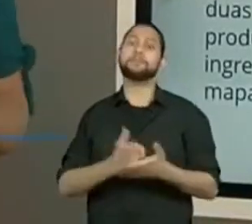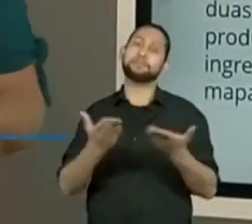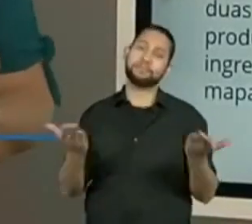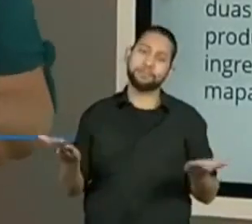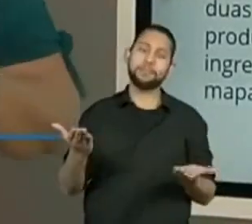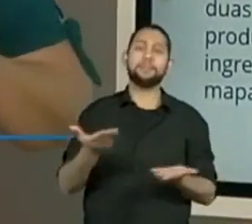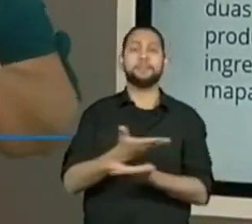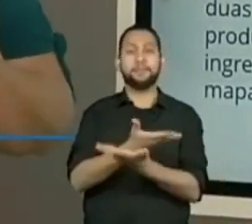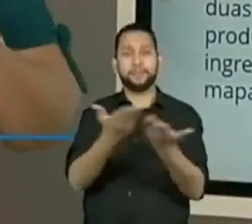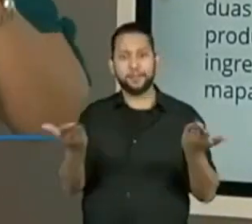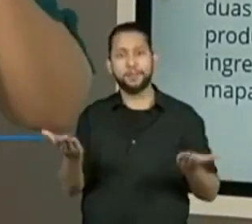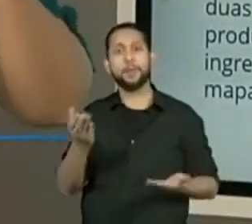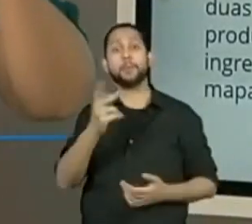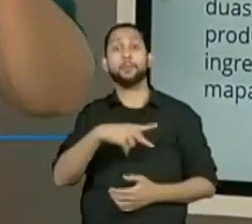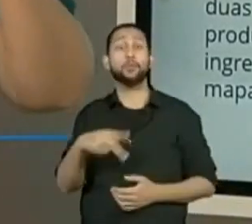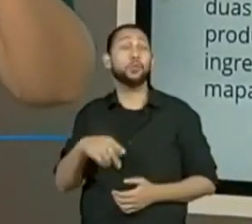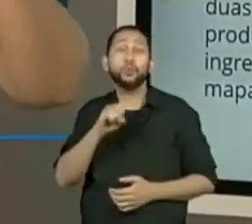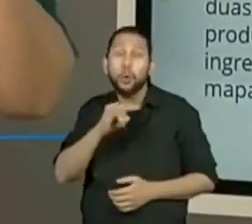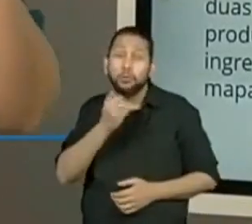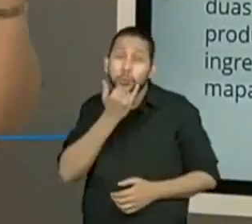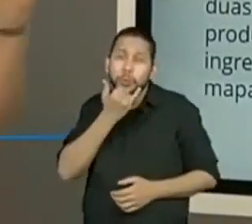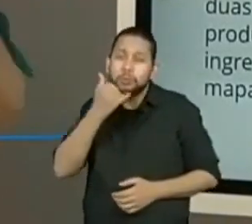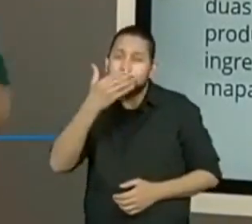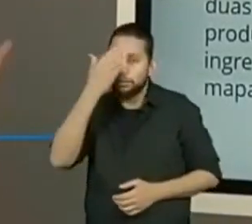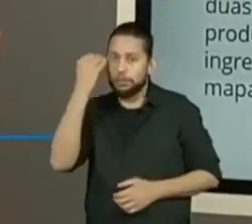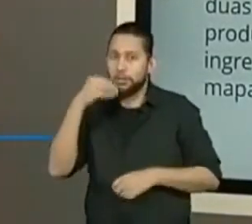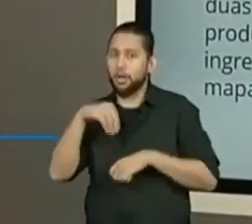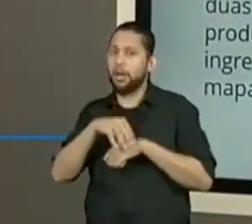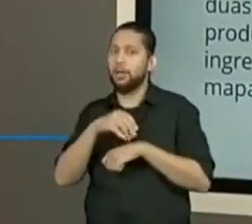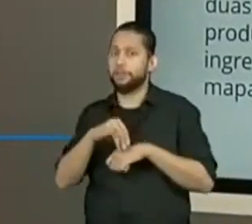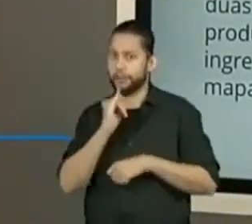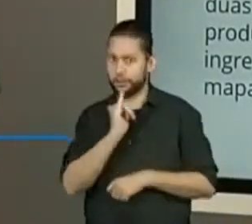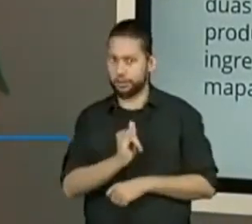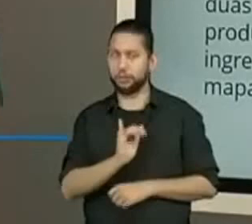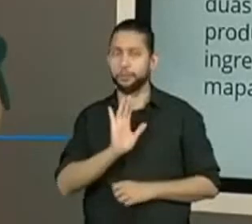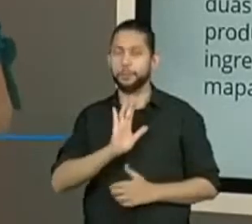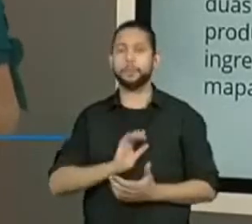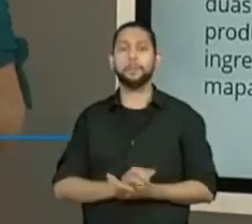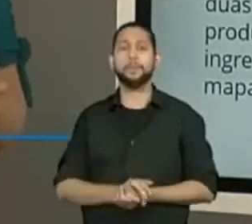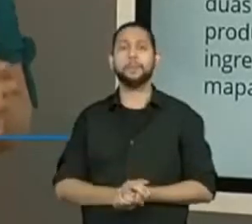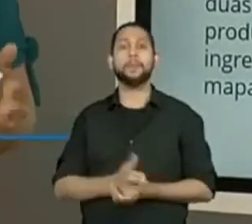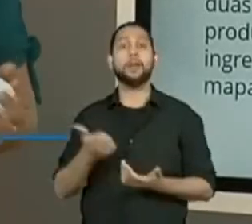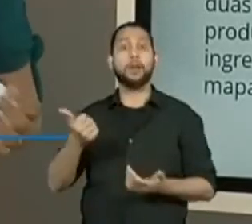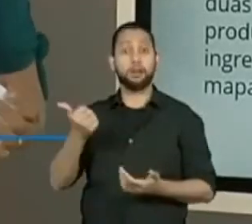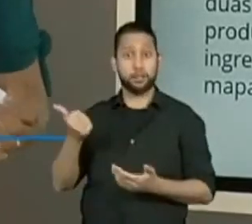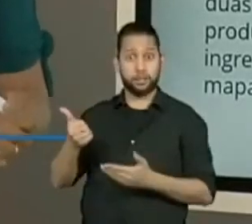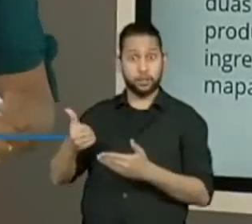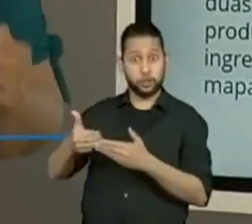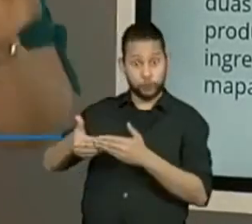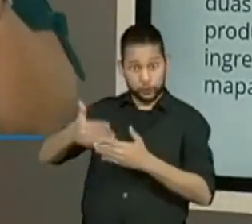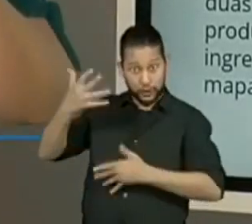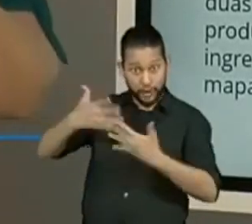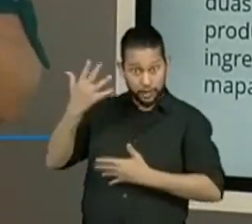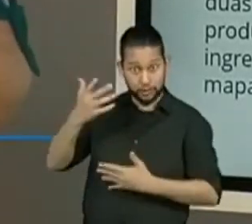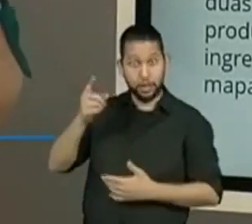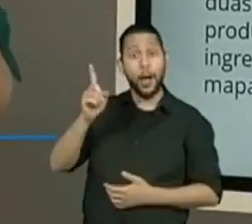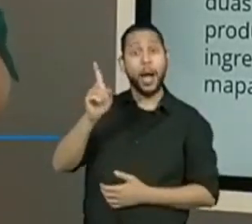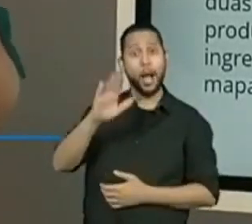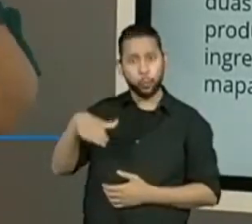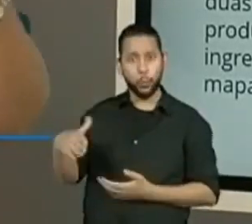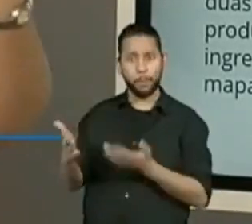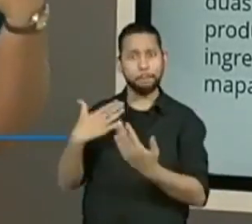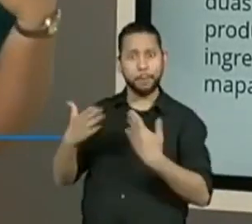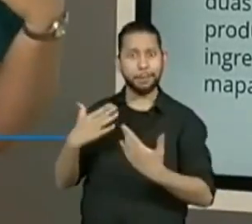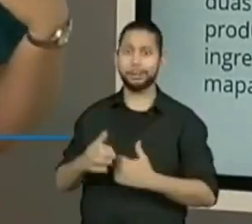professoras e professores e esqueci de dar um recadinho mas vai agora tá o chat aqui do centro de mídias é